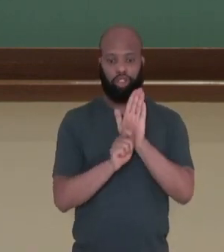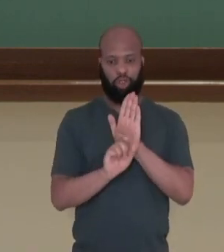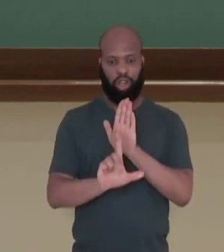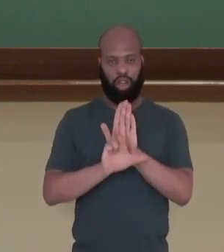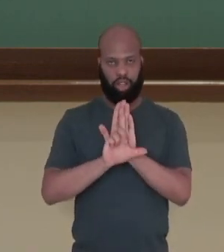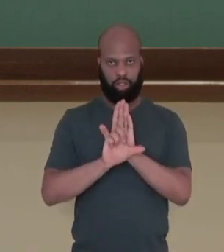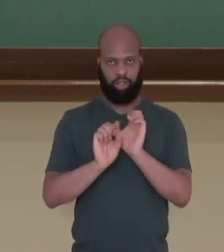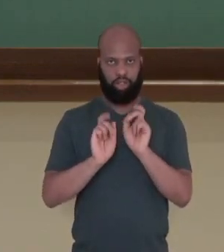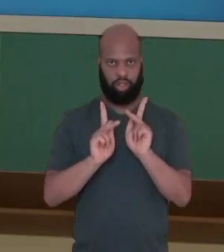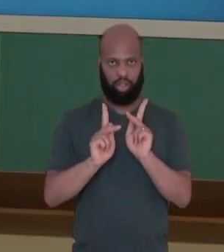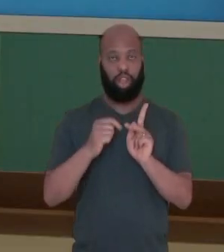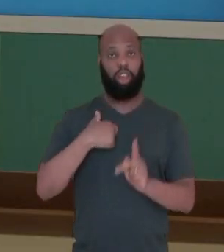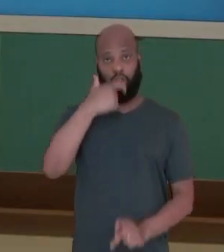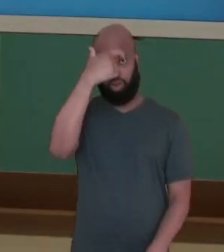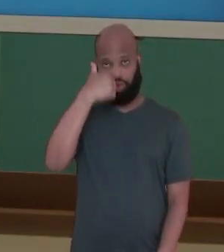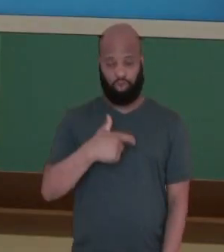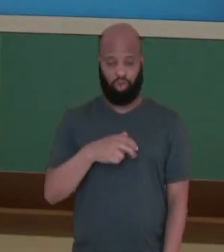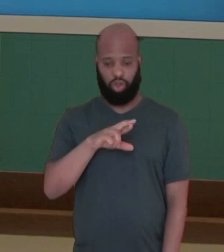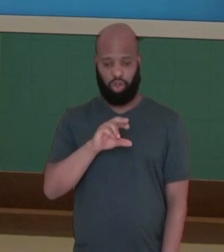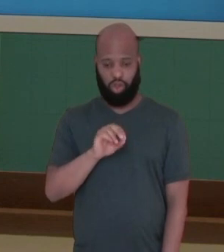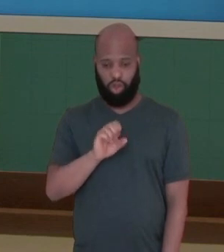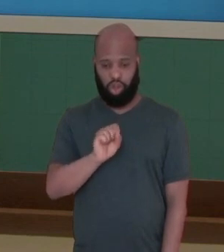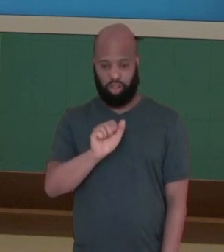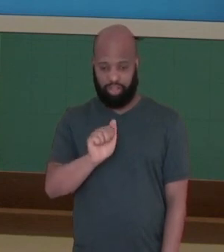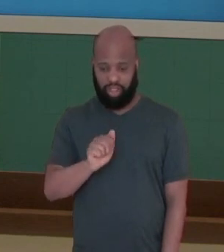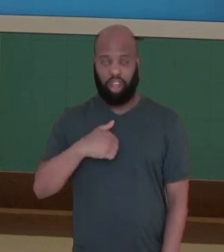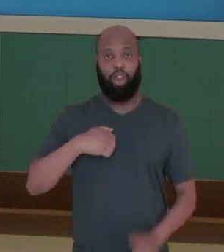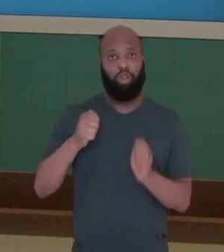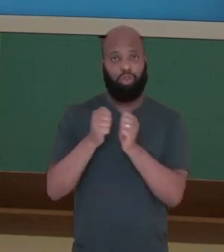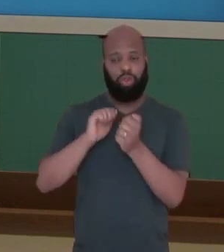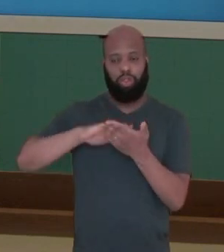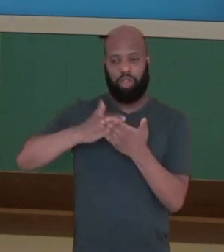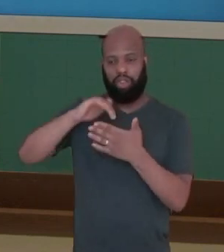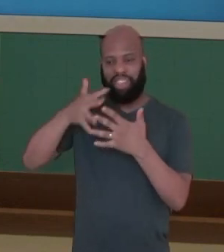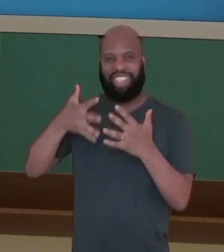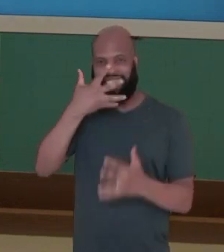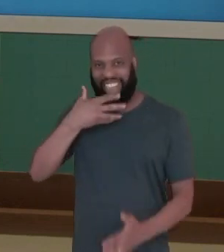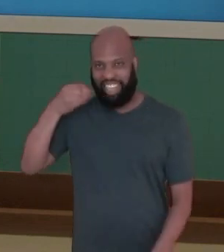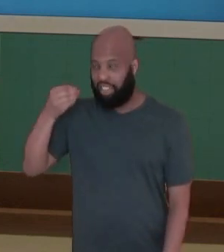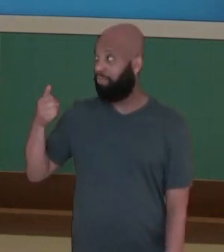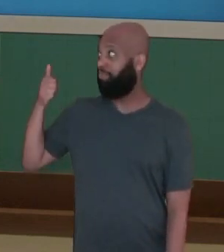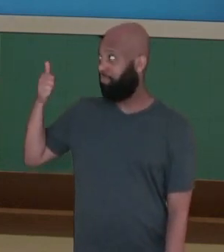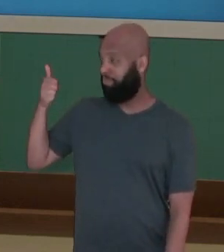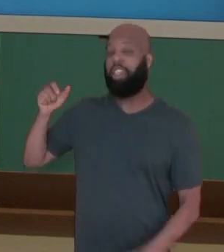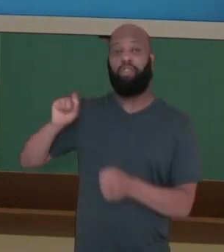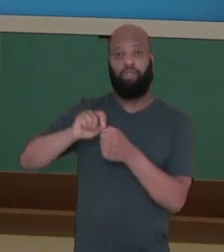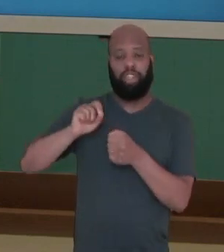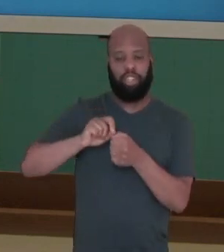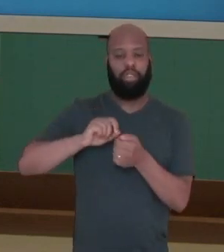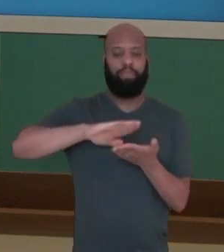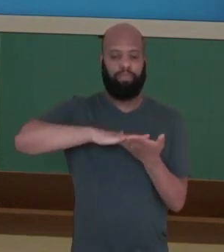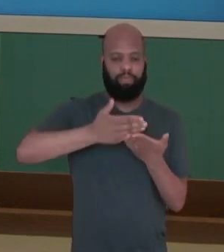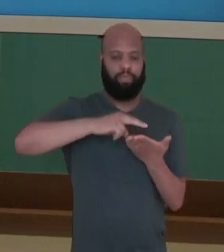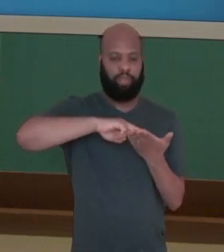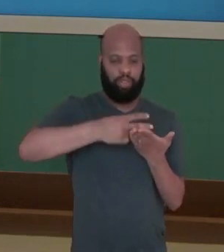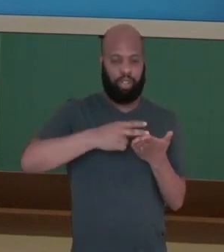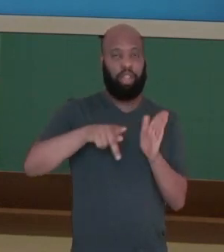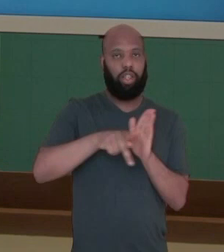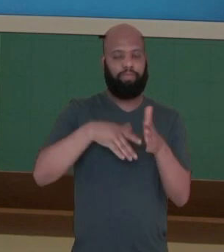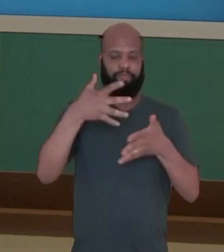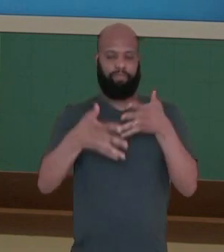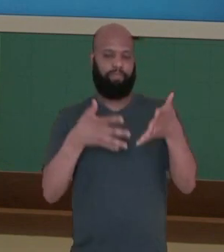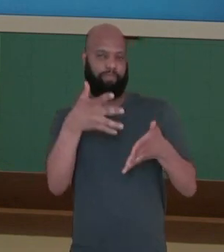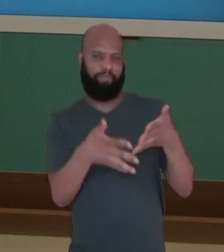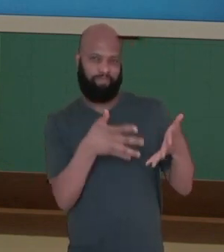artigos de lei. Eu sou a professora Rosa Bueno, estou aqui com o meu colega Natan, que está fazendo a transcrição da minha linguagem para a